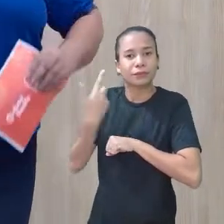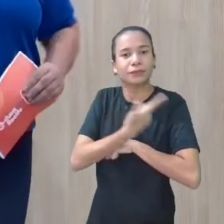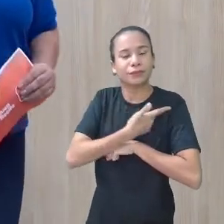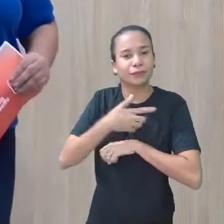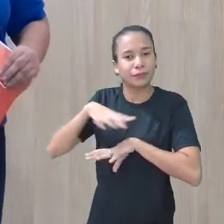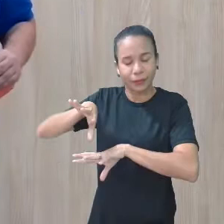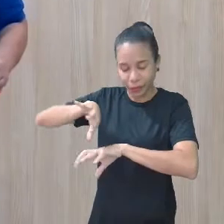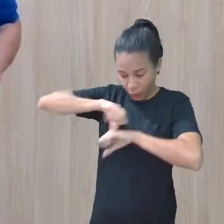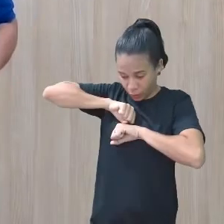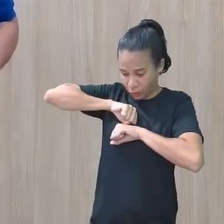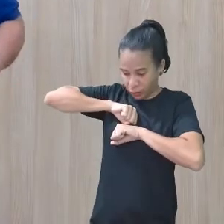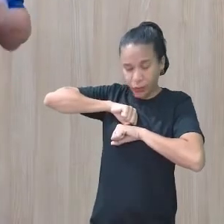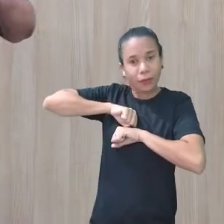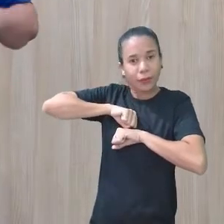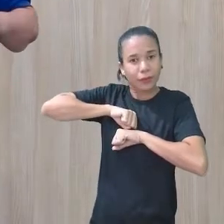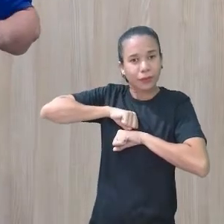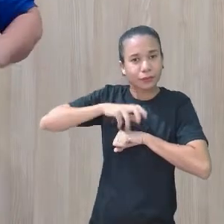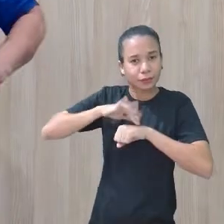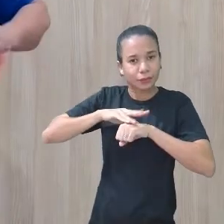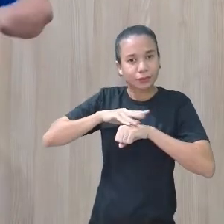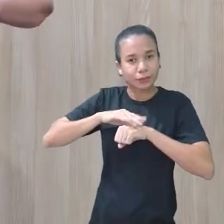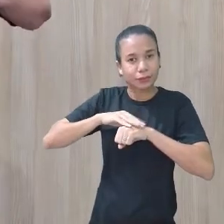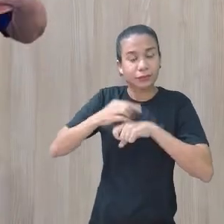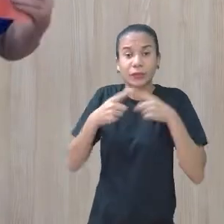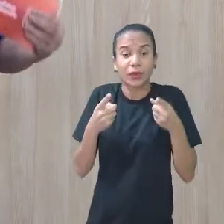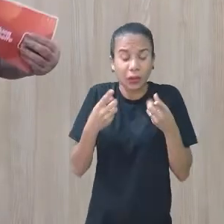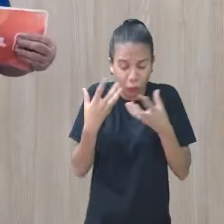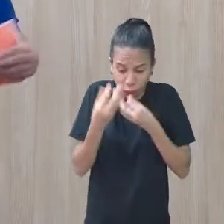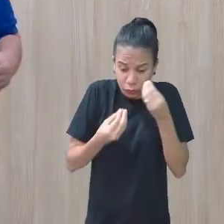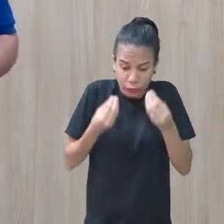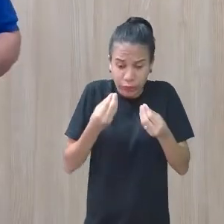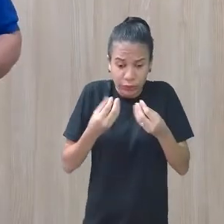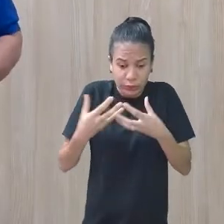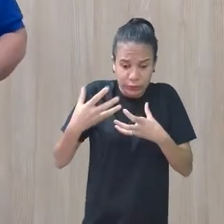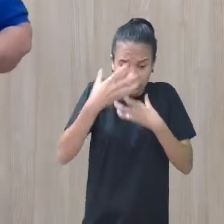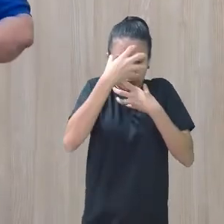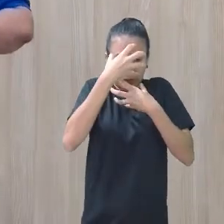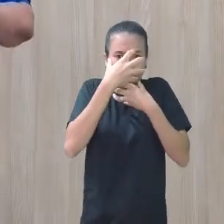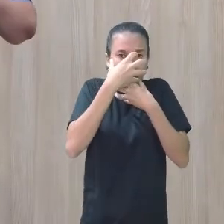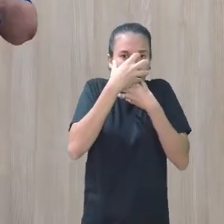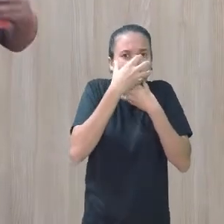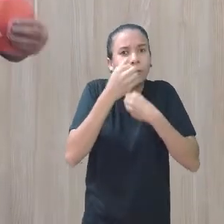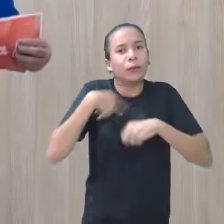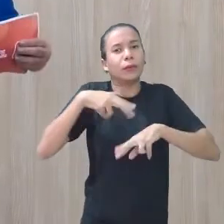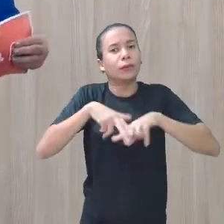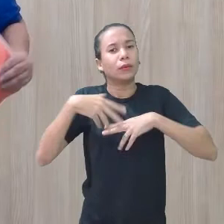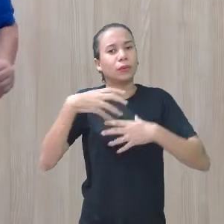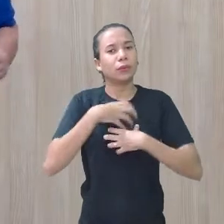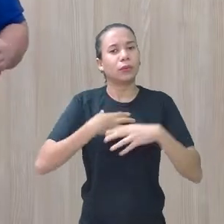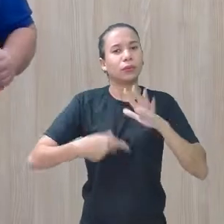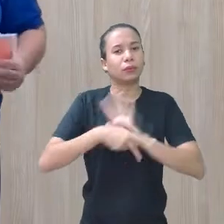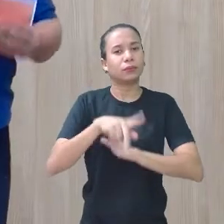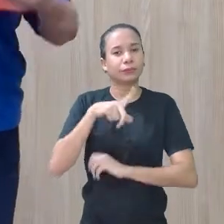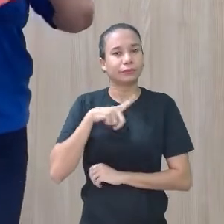gente tem, vamos dizer assim, a doença, mas a gente não está demonstrando nenhum sinal. E aí é como